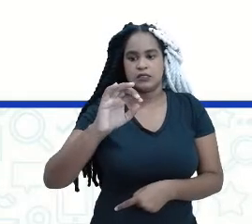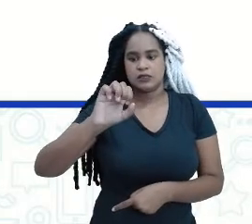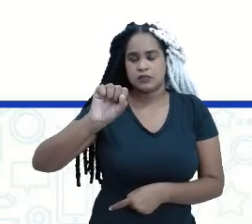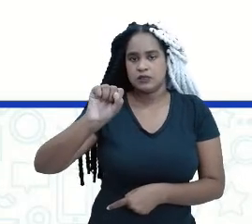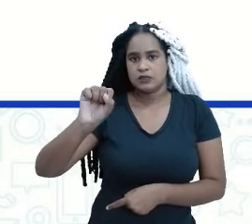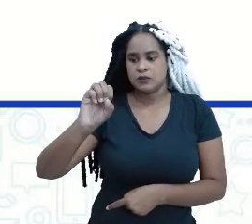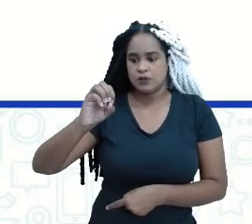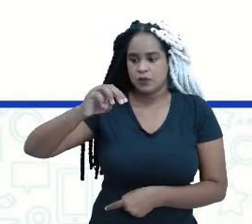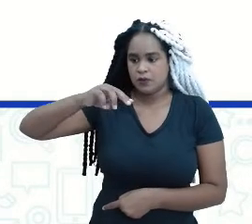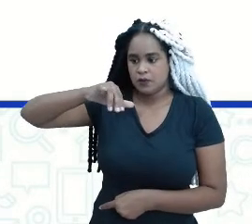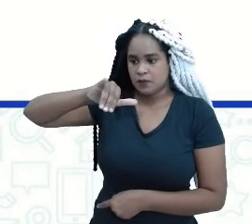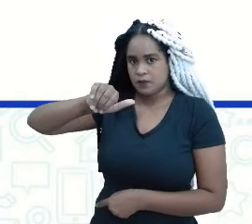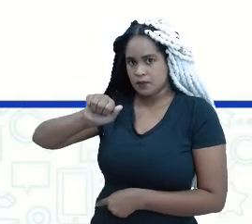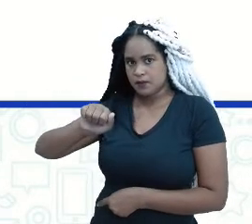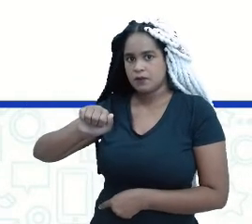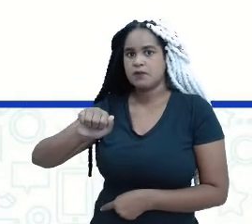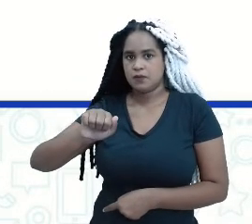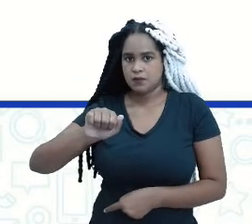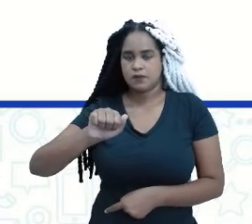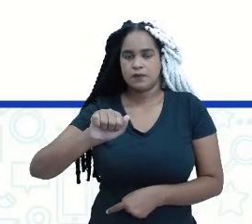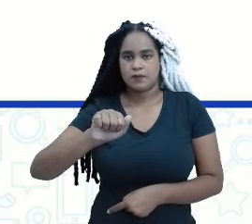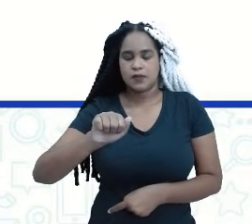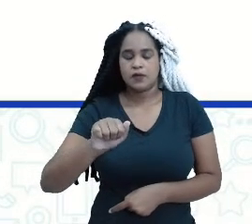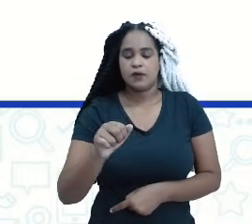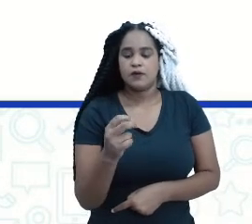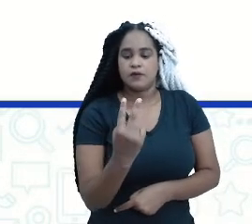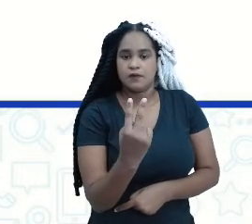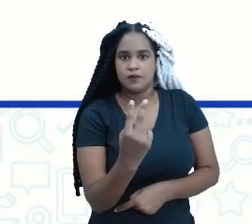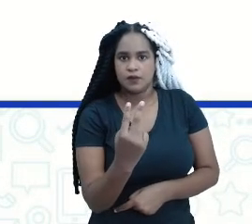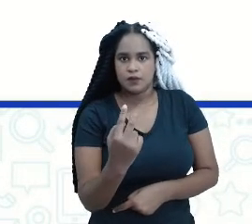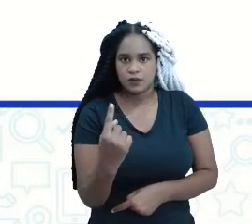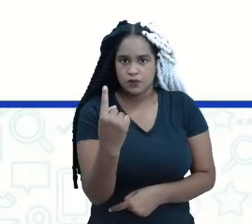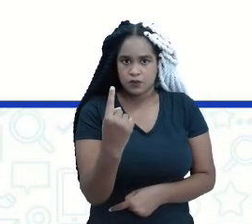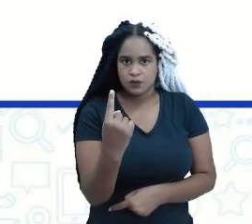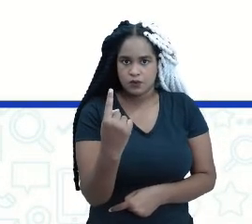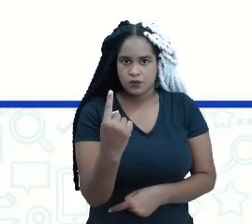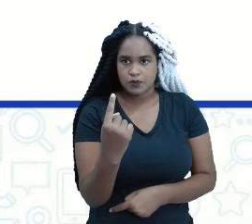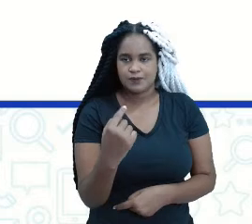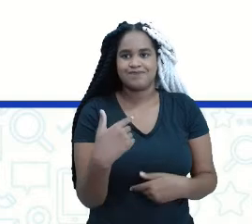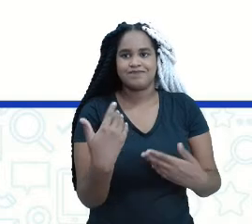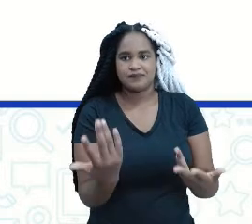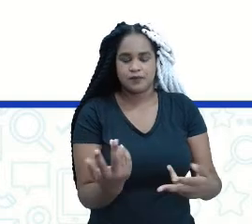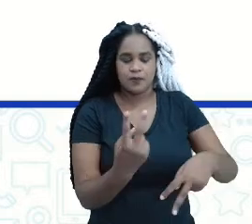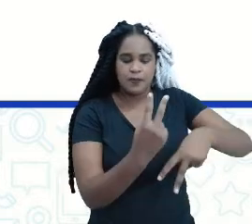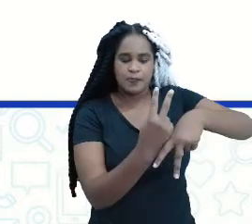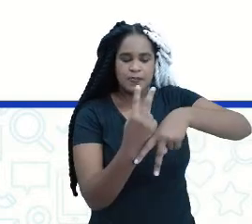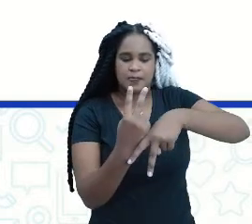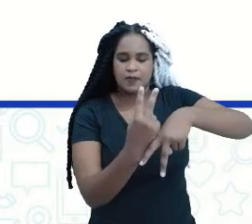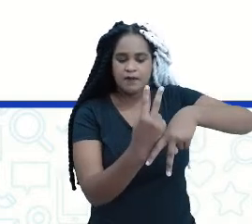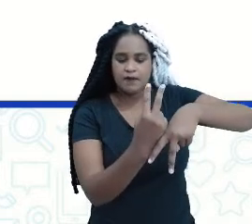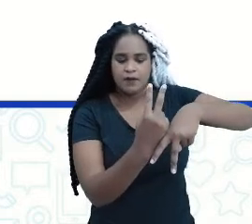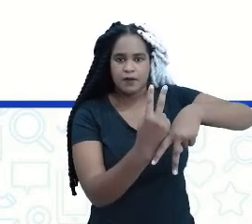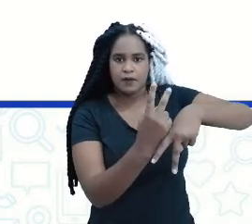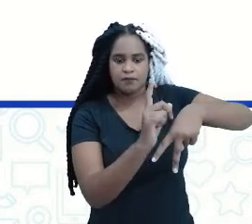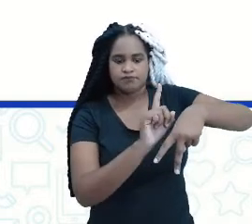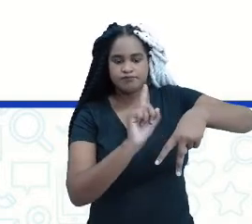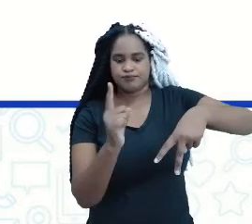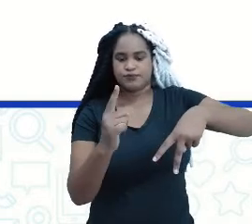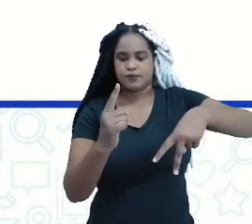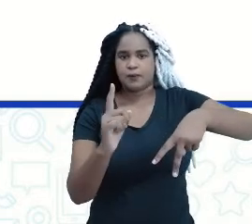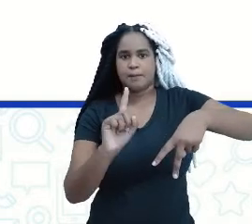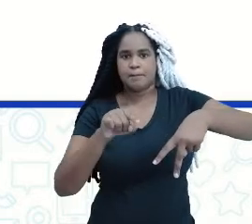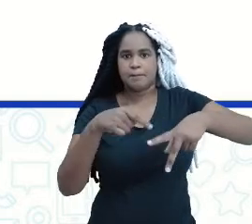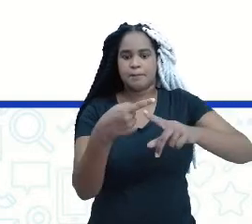de trissomia. É a trissomia do 21. Então, essa alteração aí no par 21